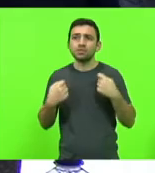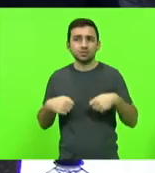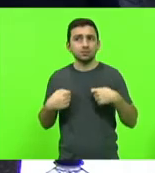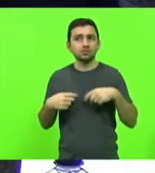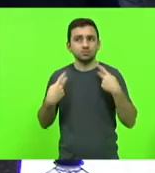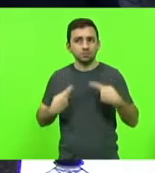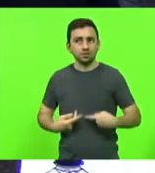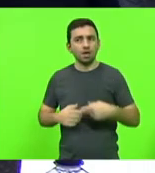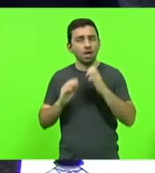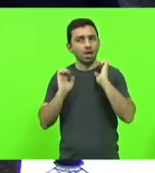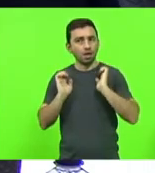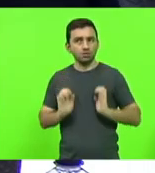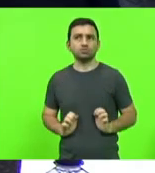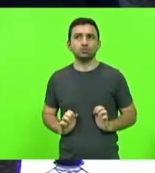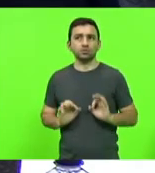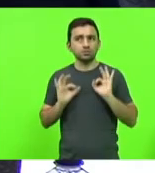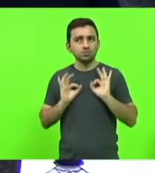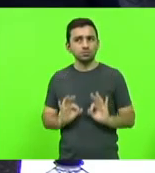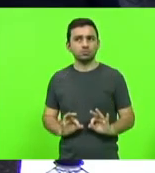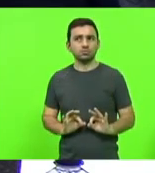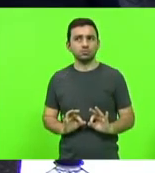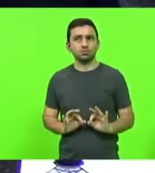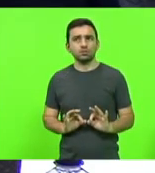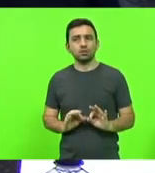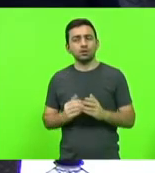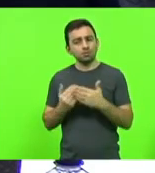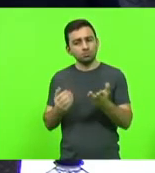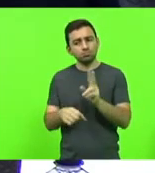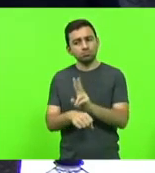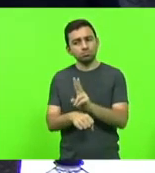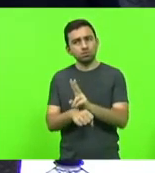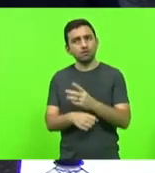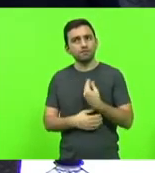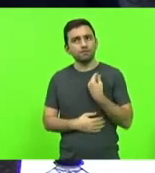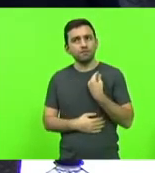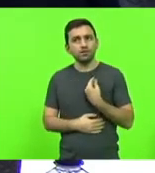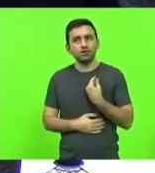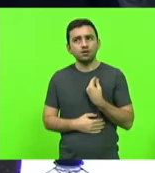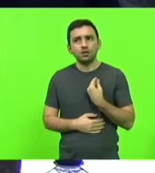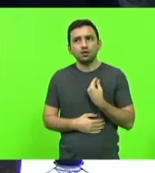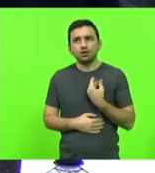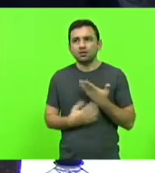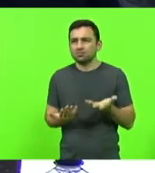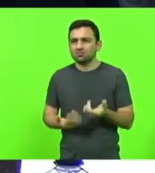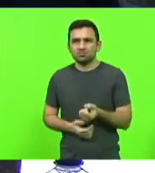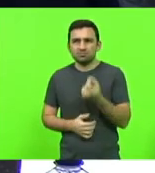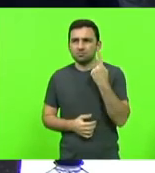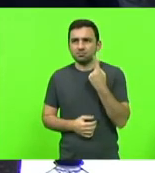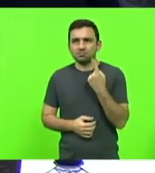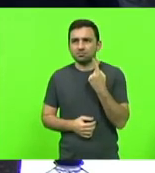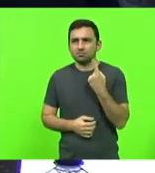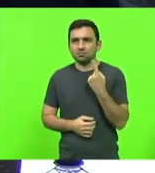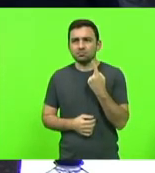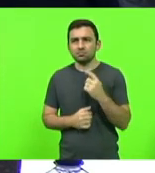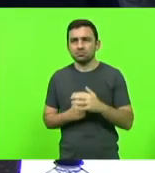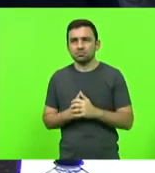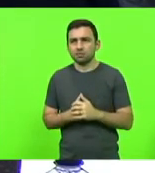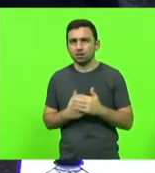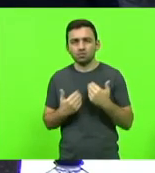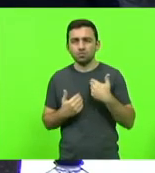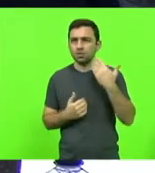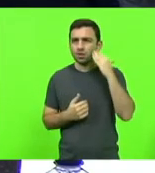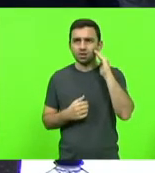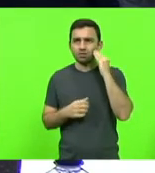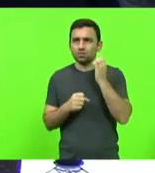de ética, né, para que a gente possa preservar a vida, porque eu não, é muito estranho isso, eu não consigo entender